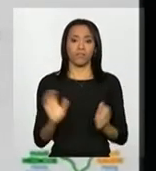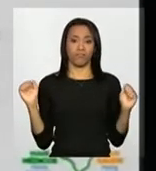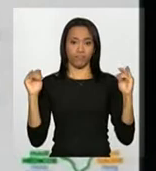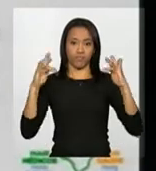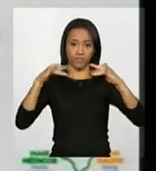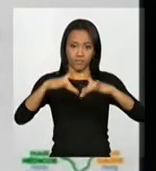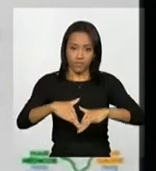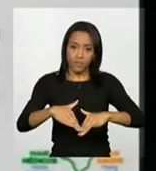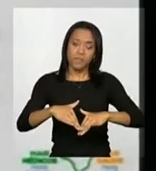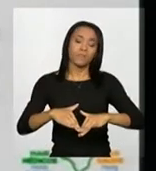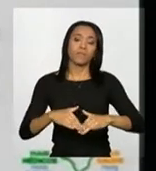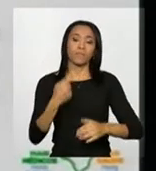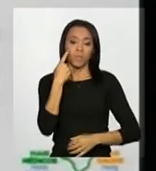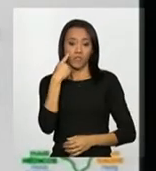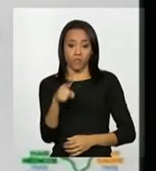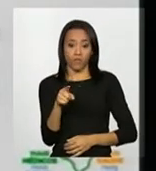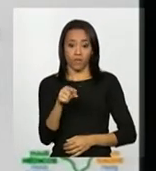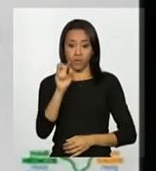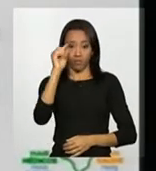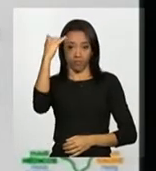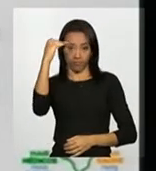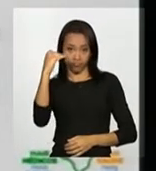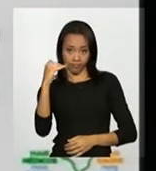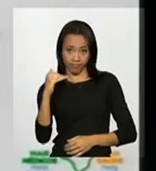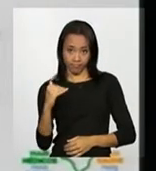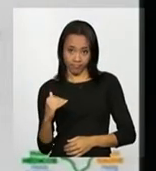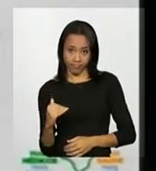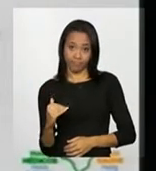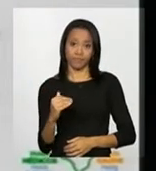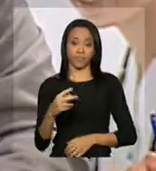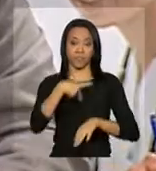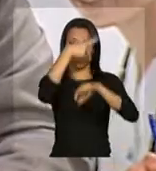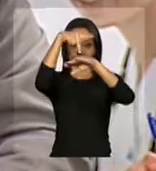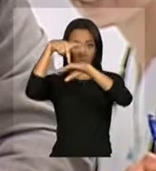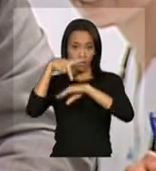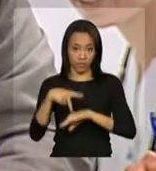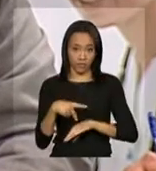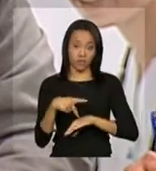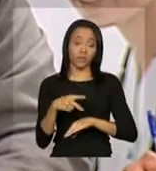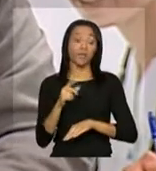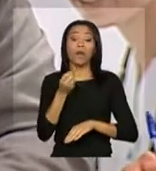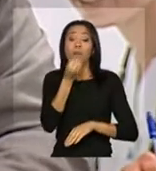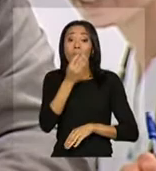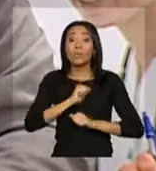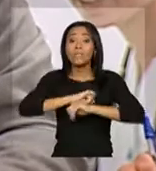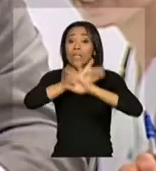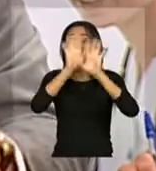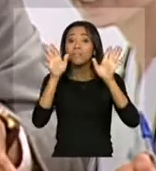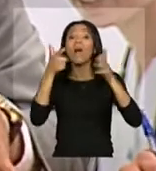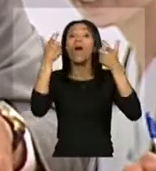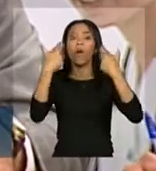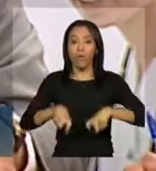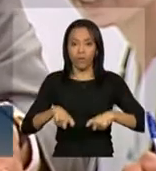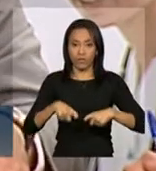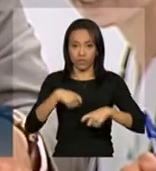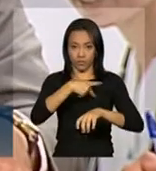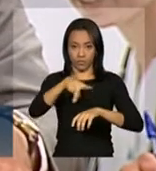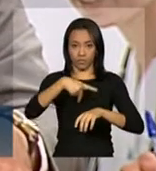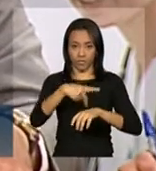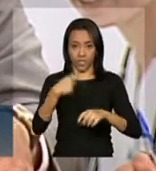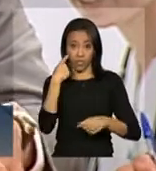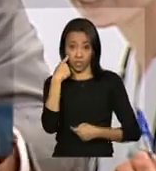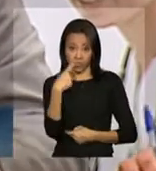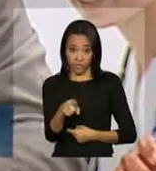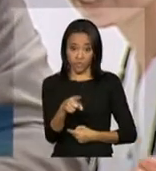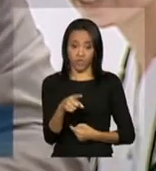países que estão colocados aí é bom que se esclareça que eh em relação à nacionalidade nós observamos o país